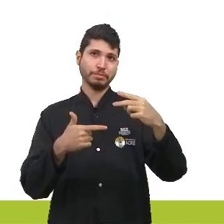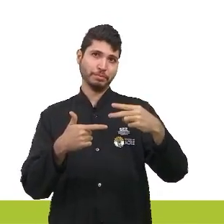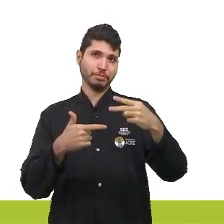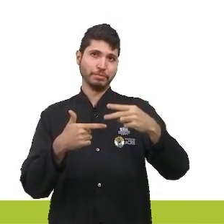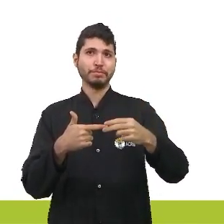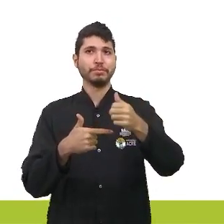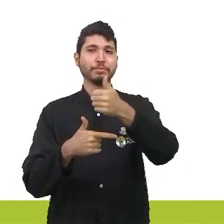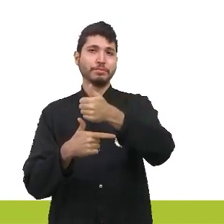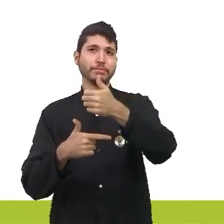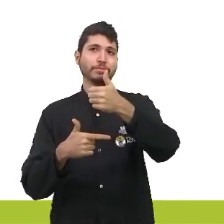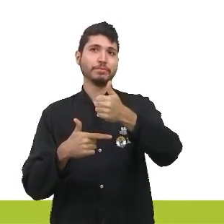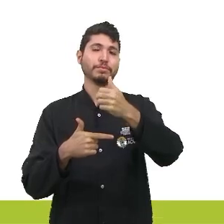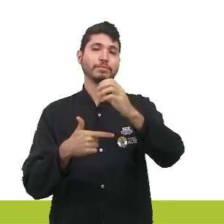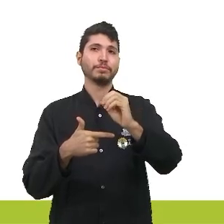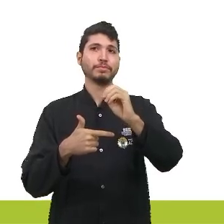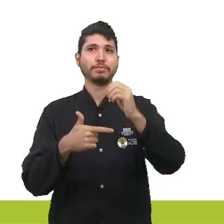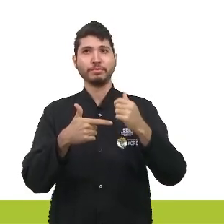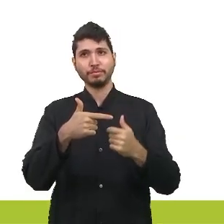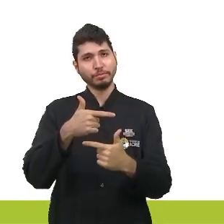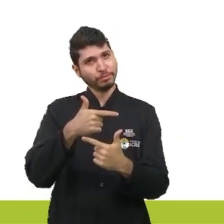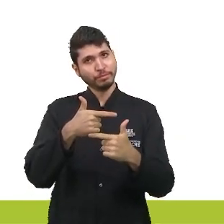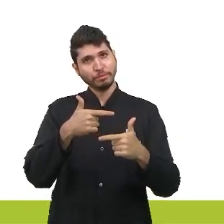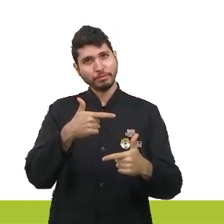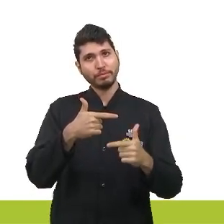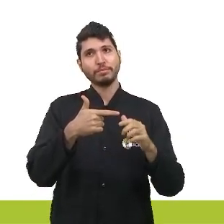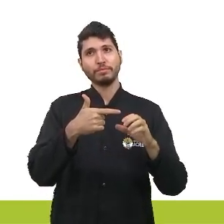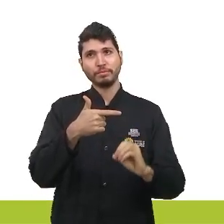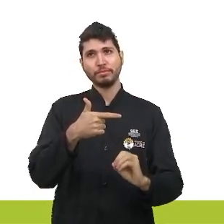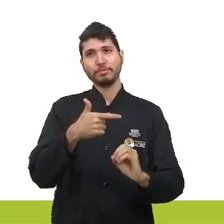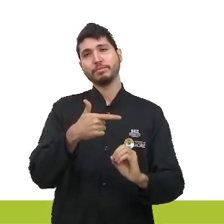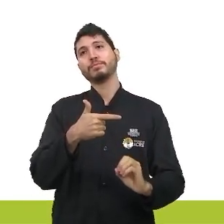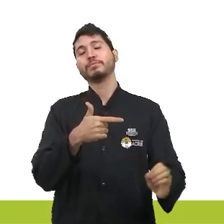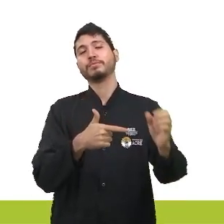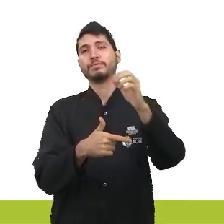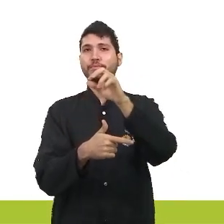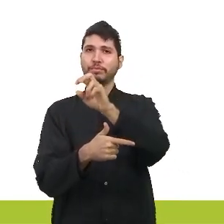50%. Se quiser colocar em termos de porcentagem.